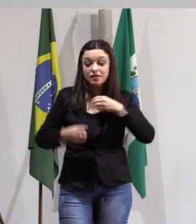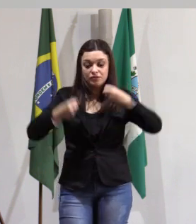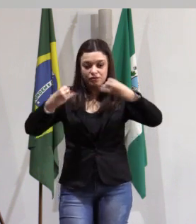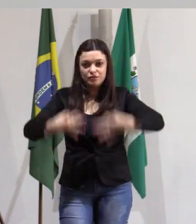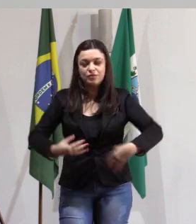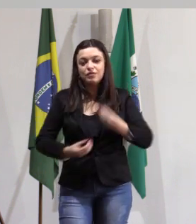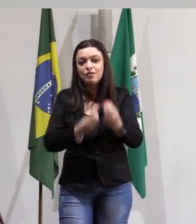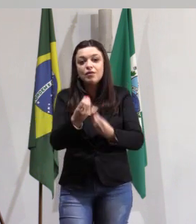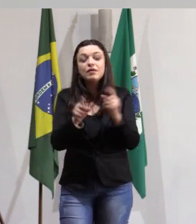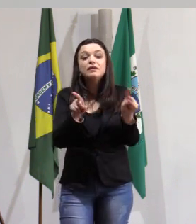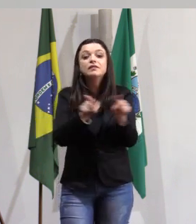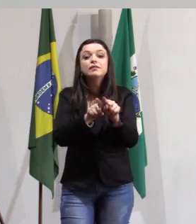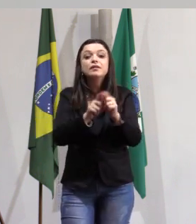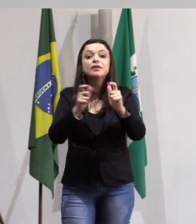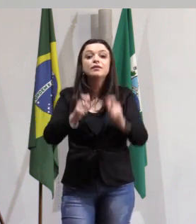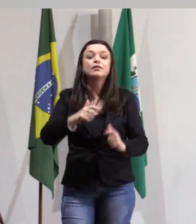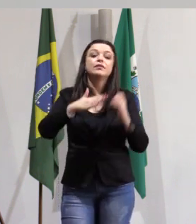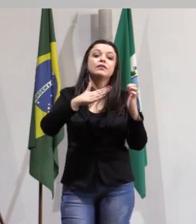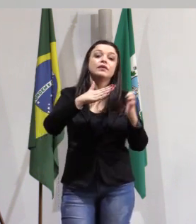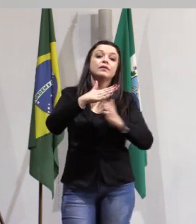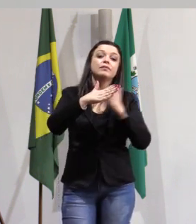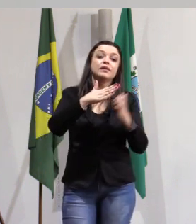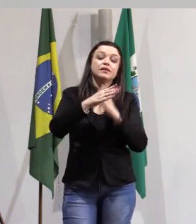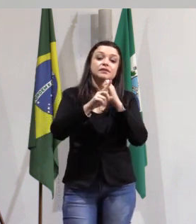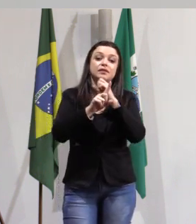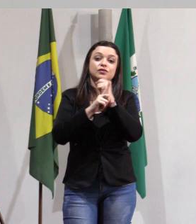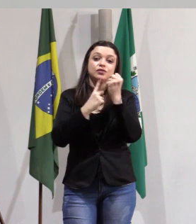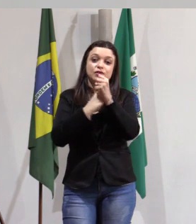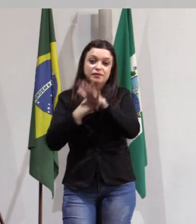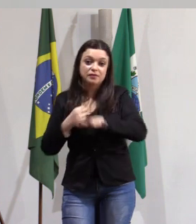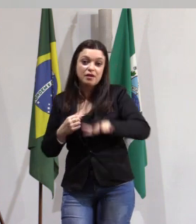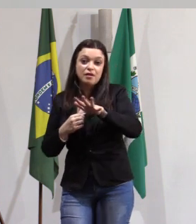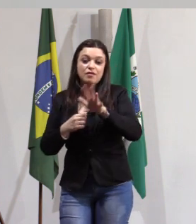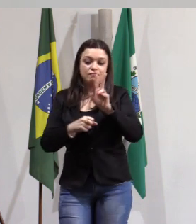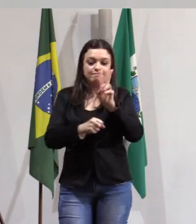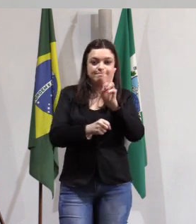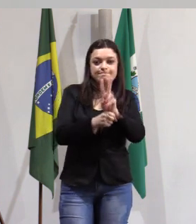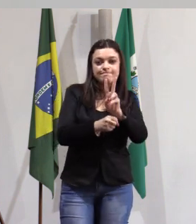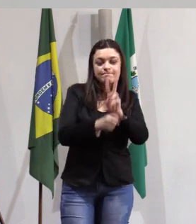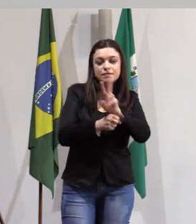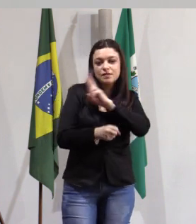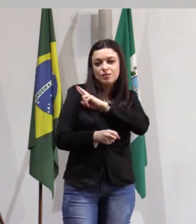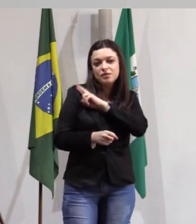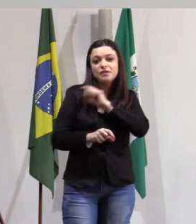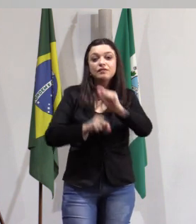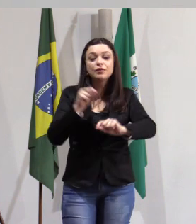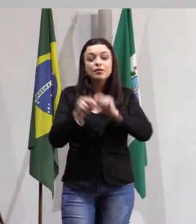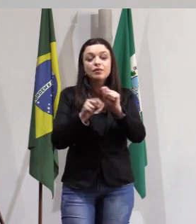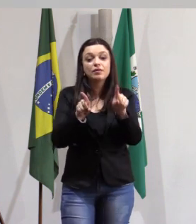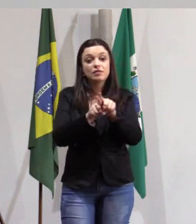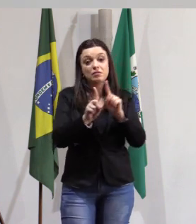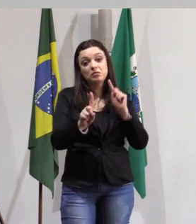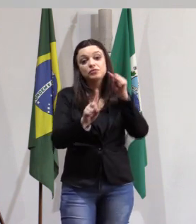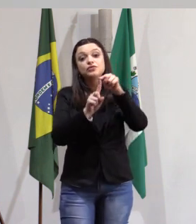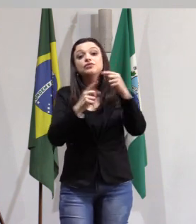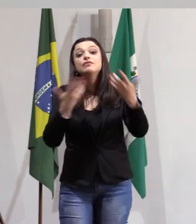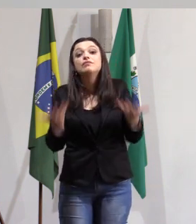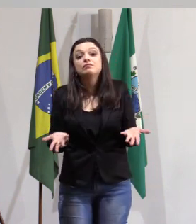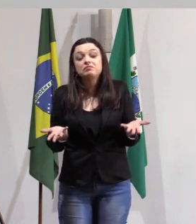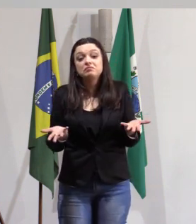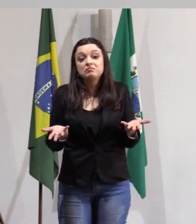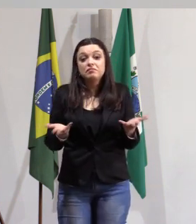onde entram as organizações sociais, é realizada pelo órgão ou entidade supervisora, na área de atuação correspondente. E,